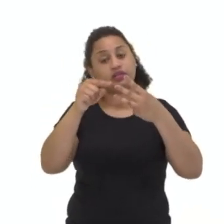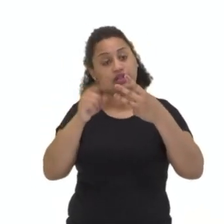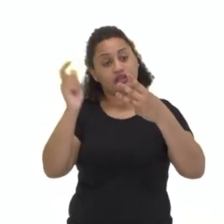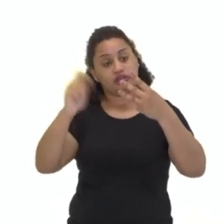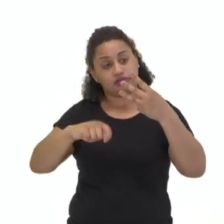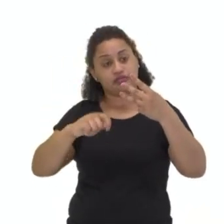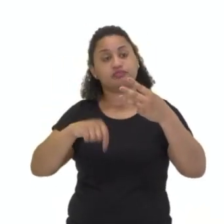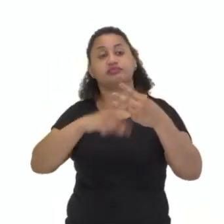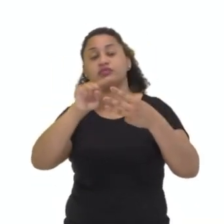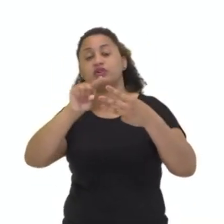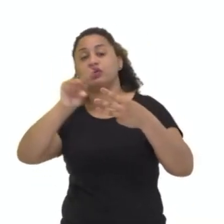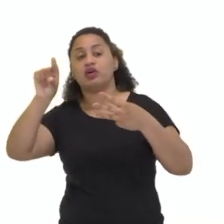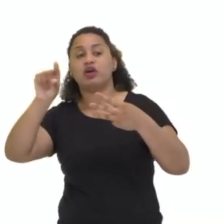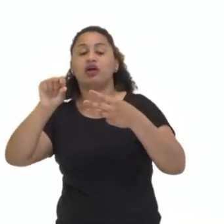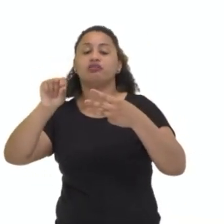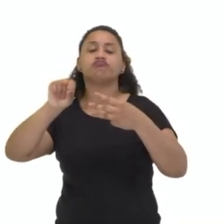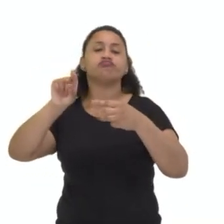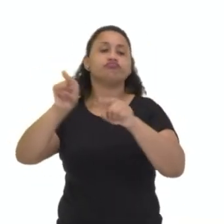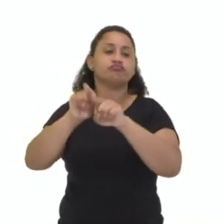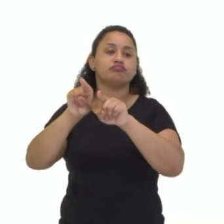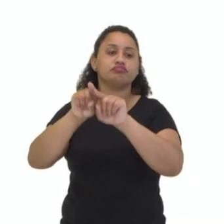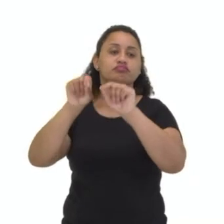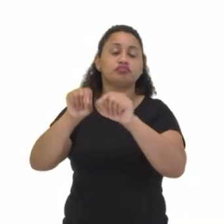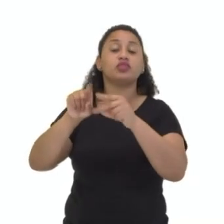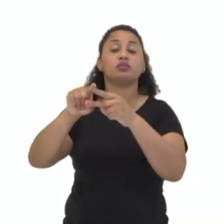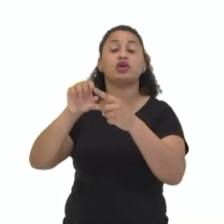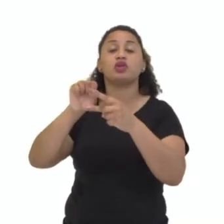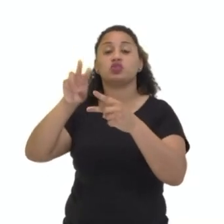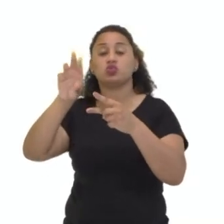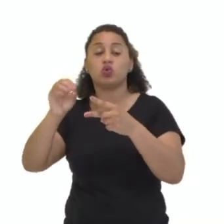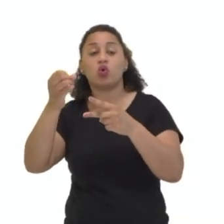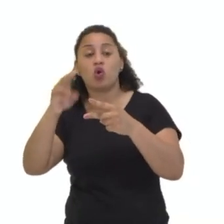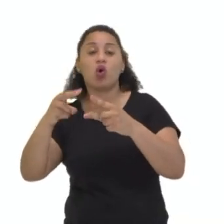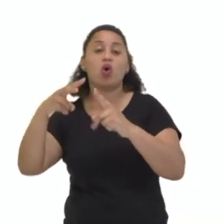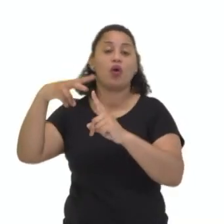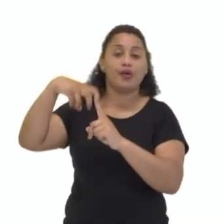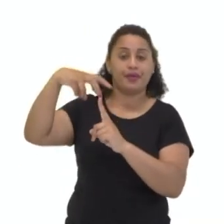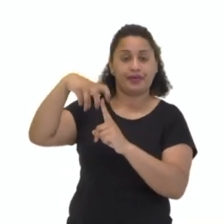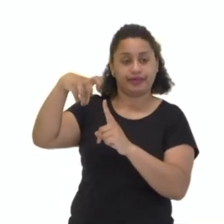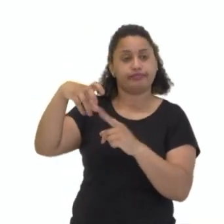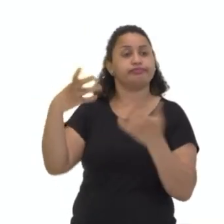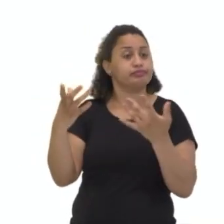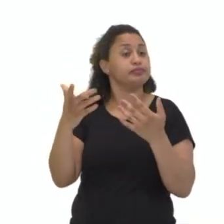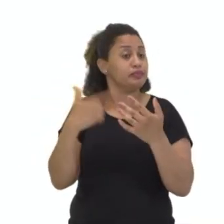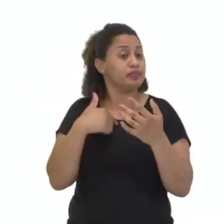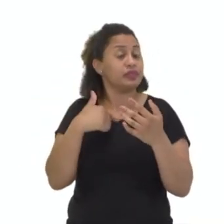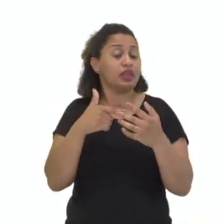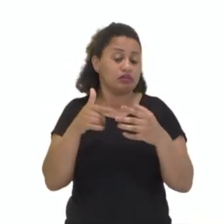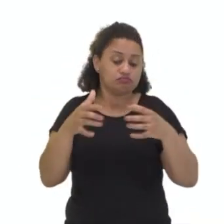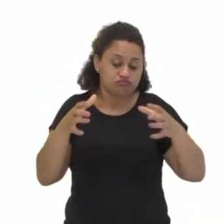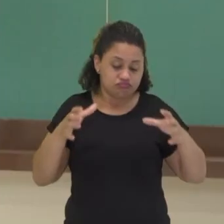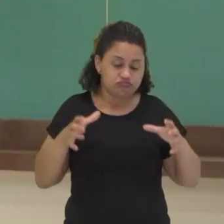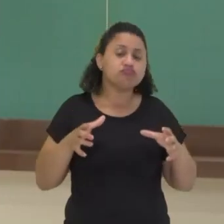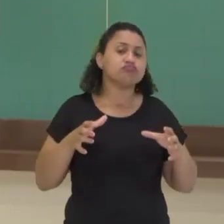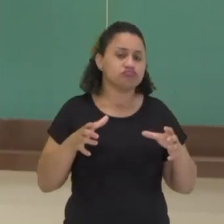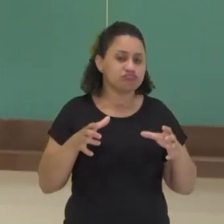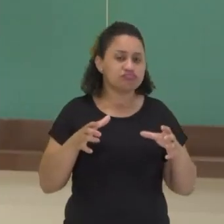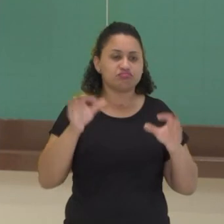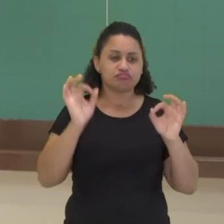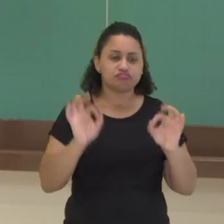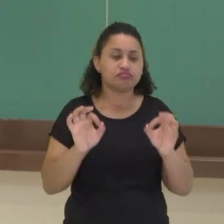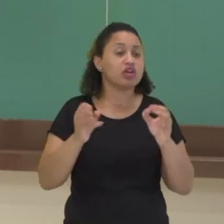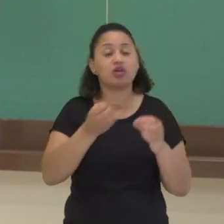posso fazer de acordo com o que está sendo me pedido. Então no caso aqui, eu tenho no caldo e